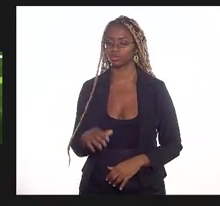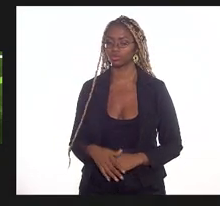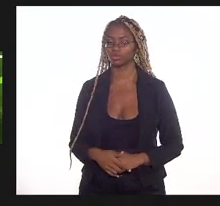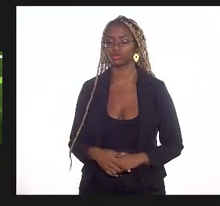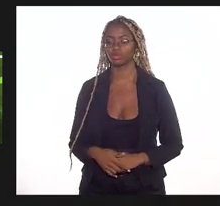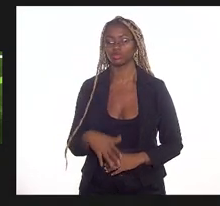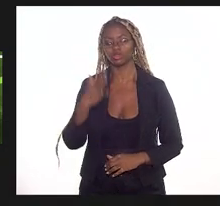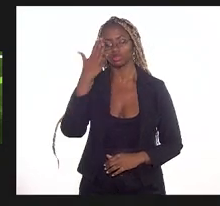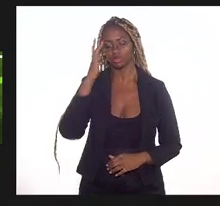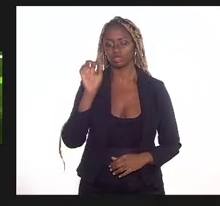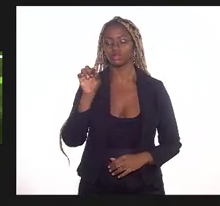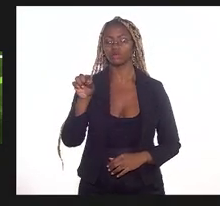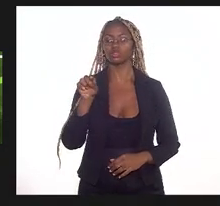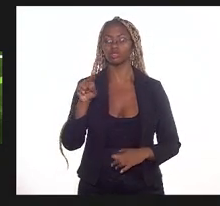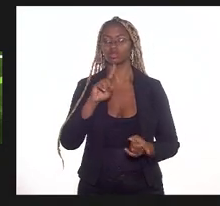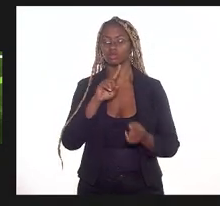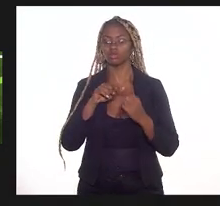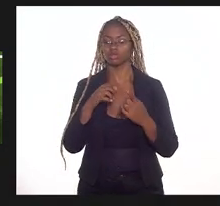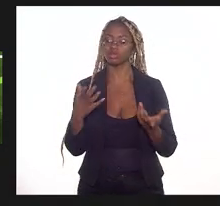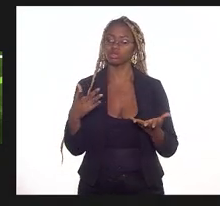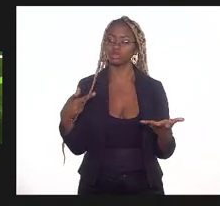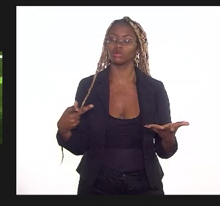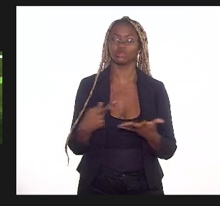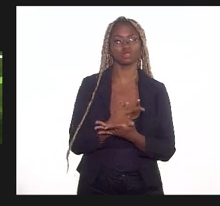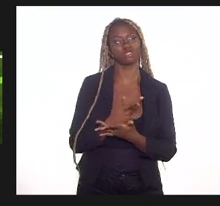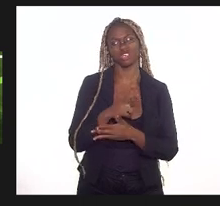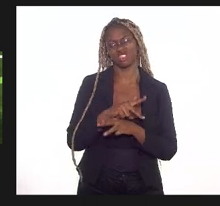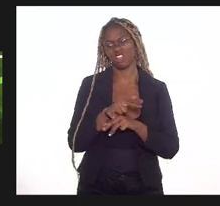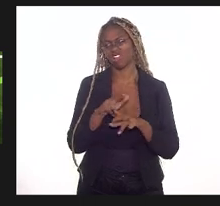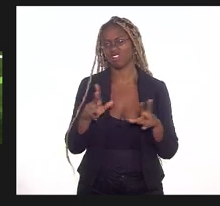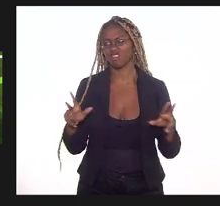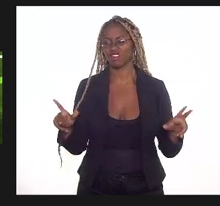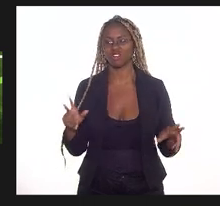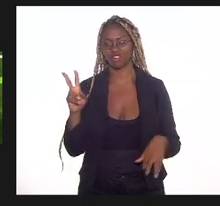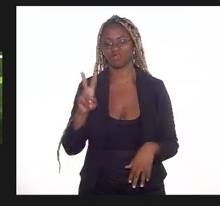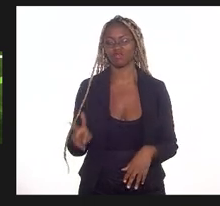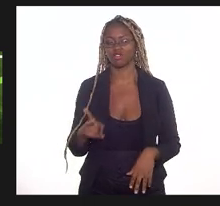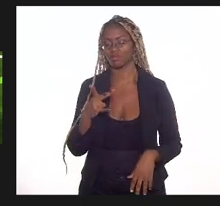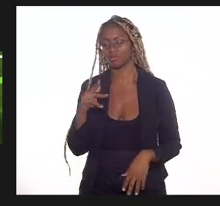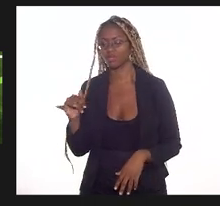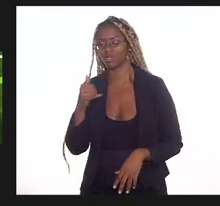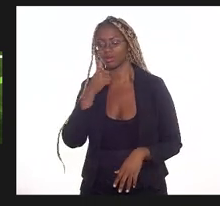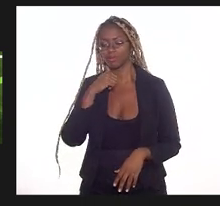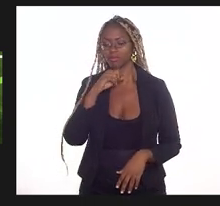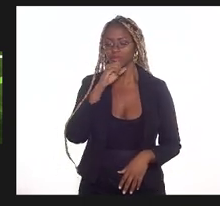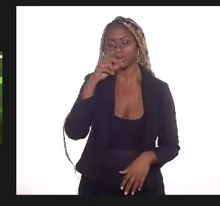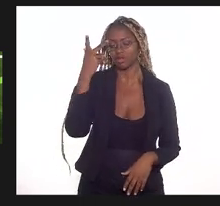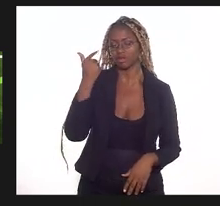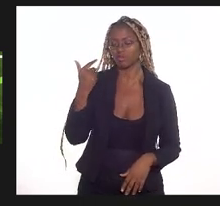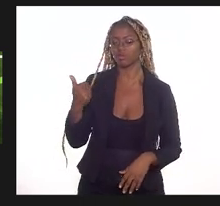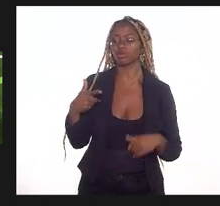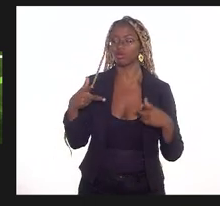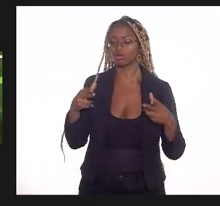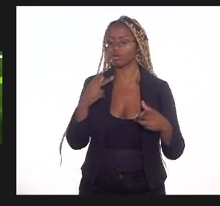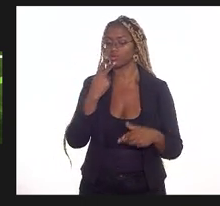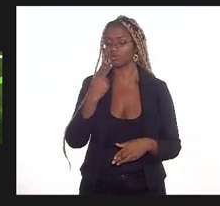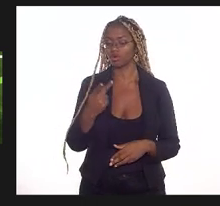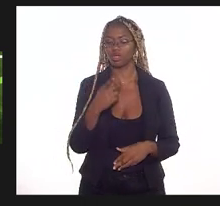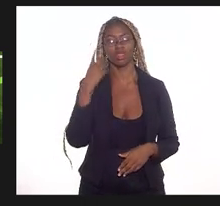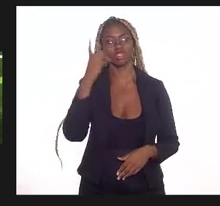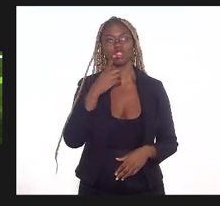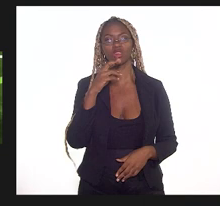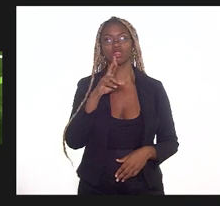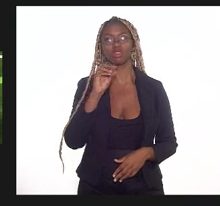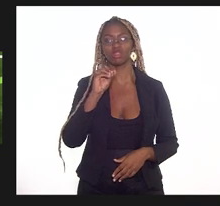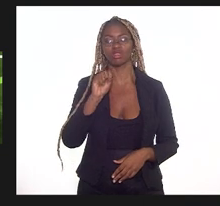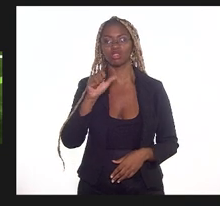toda essa questão relativa à doença. E acontece muitas das vezes mesmo, né, os pais, né, normalmente, como foi dito pela deputada Rosane Félix,